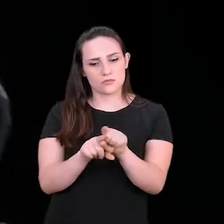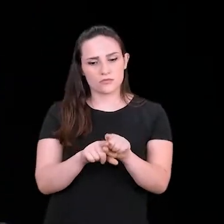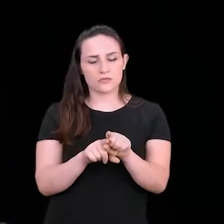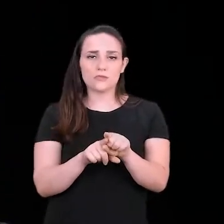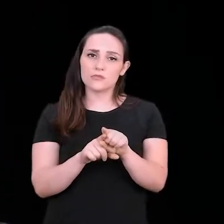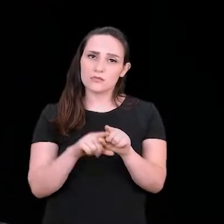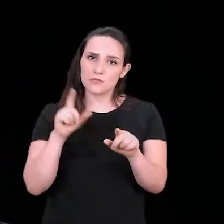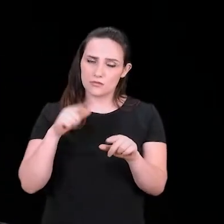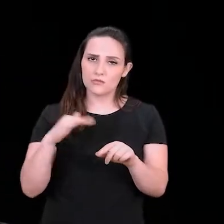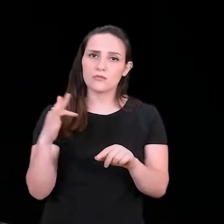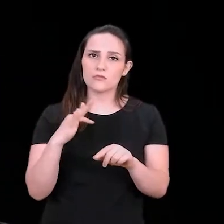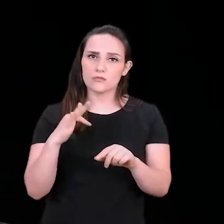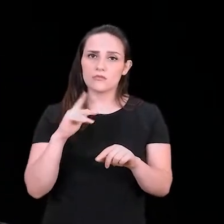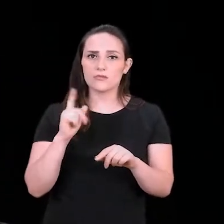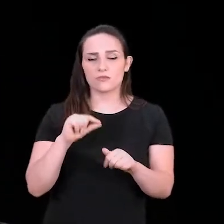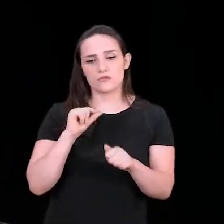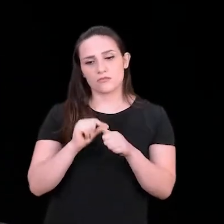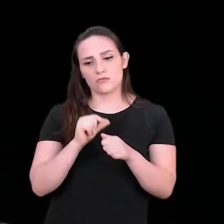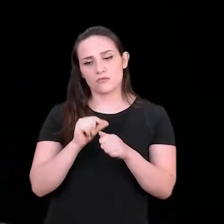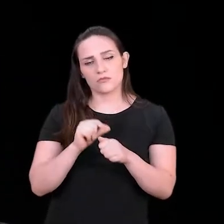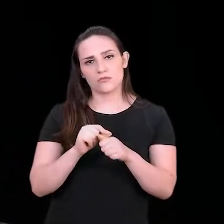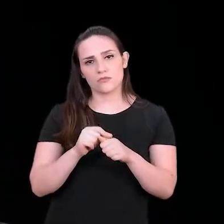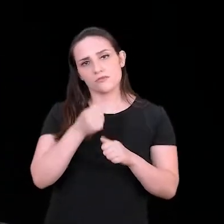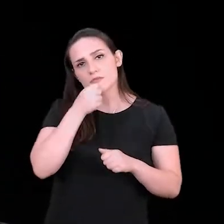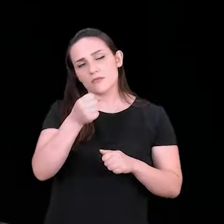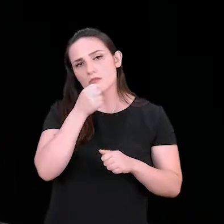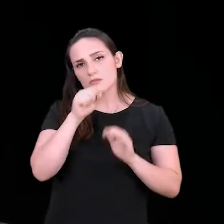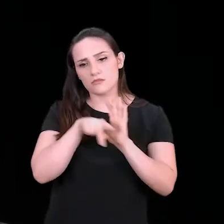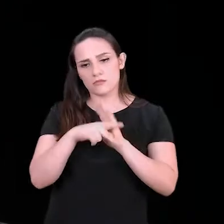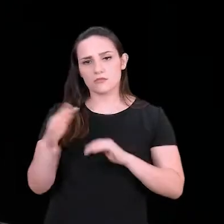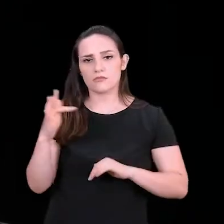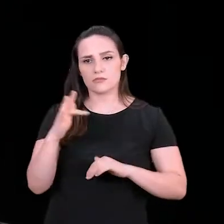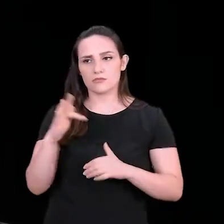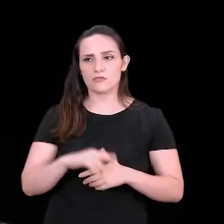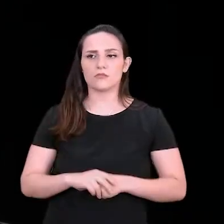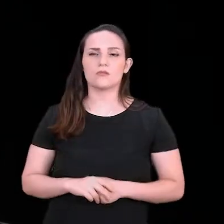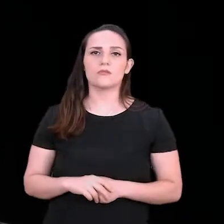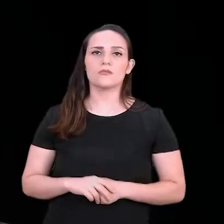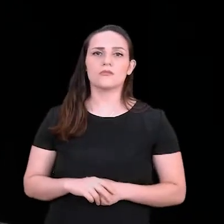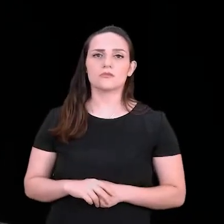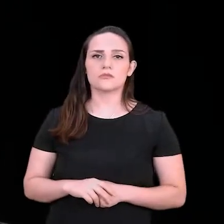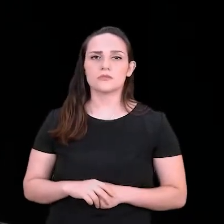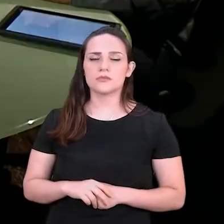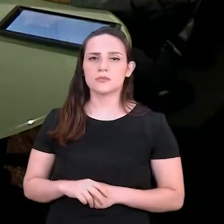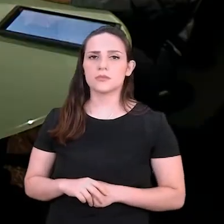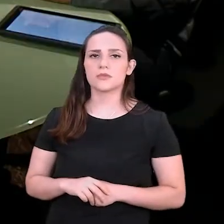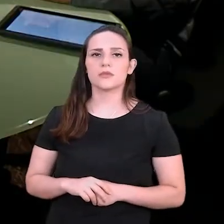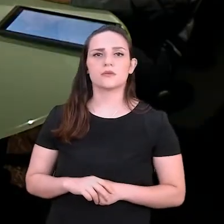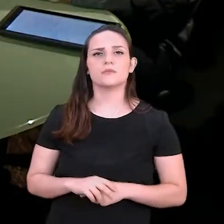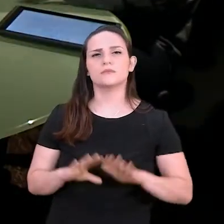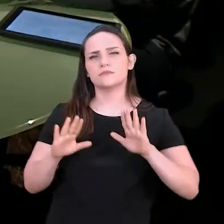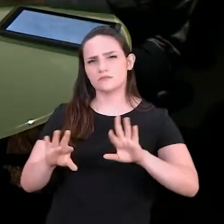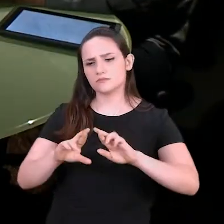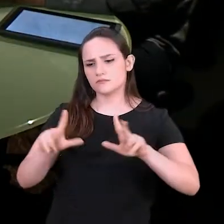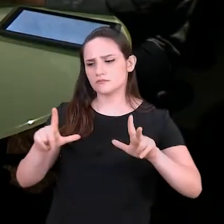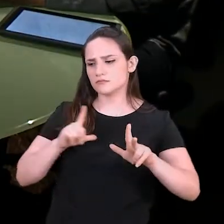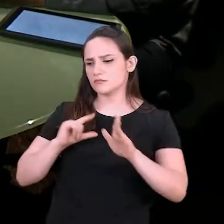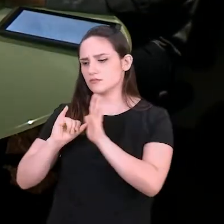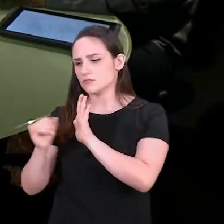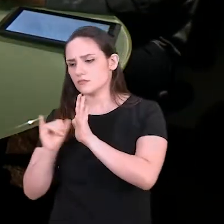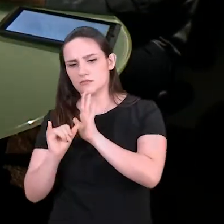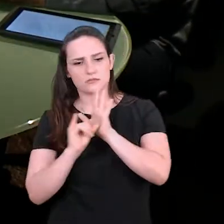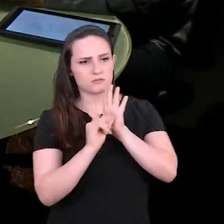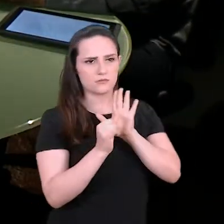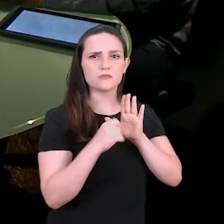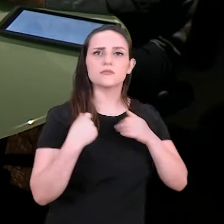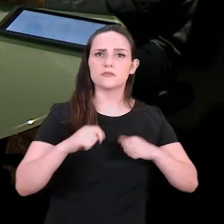pós-graduação e junto à graduação também, no caso, o curso de jornalismo da Universidade Federal, né? Não, mesmo com variações de